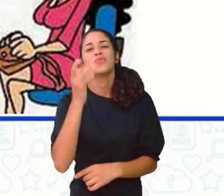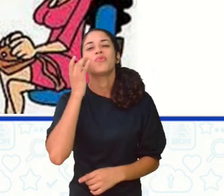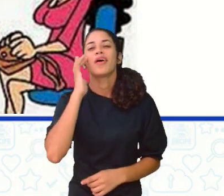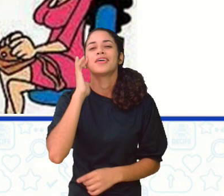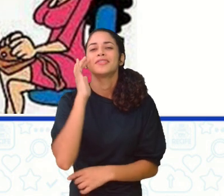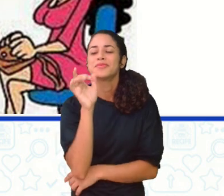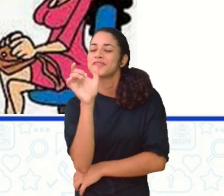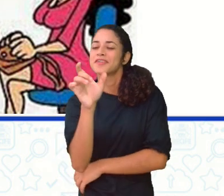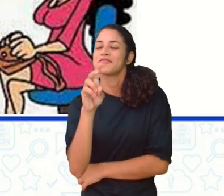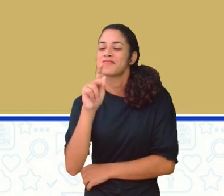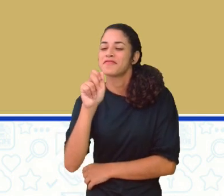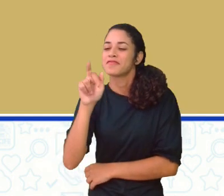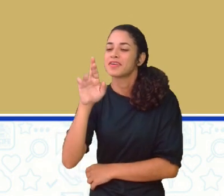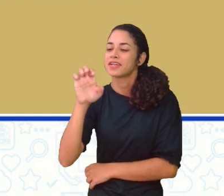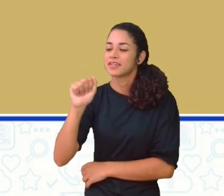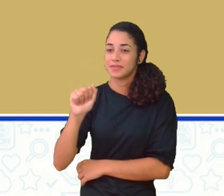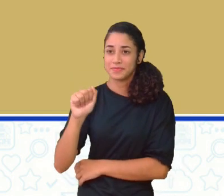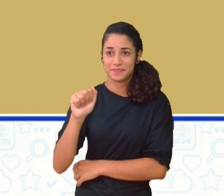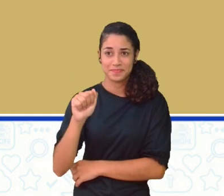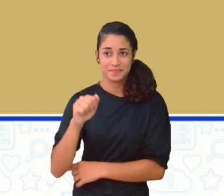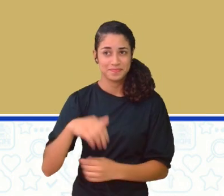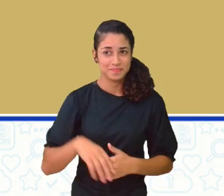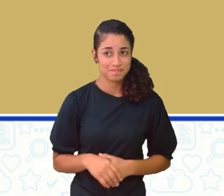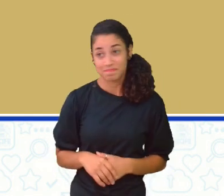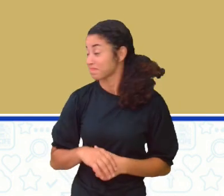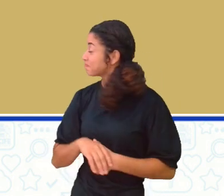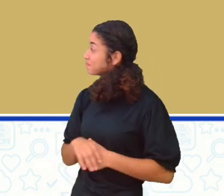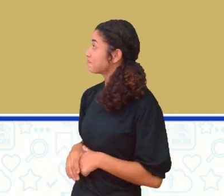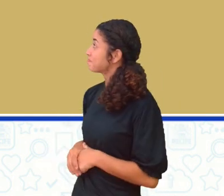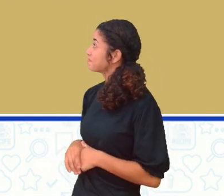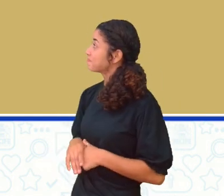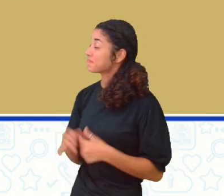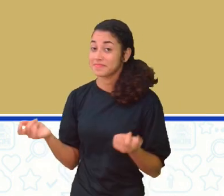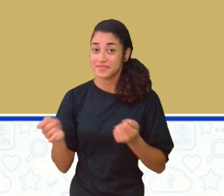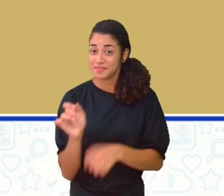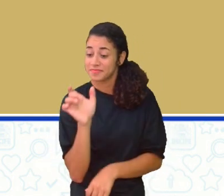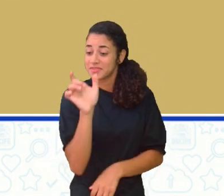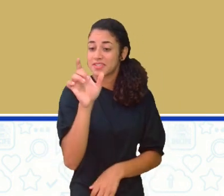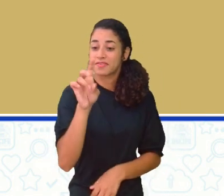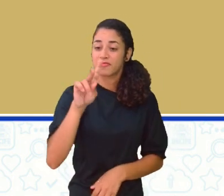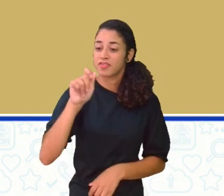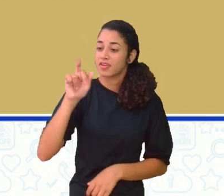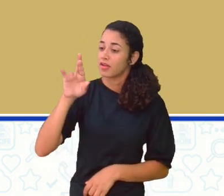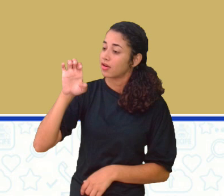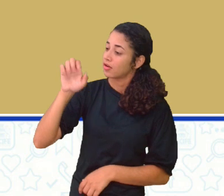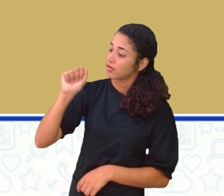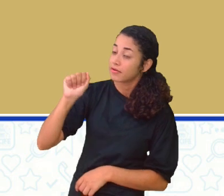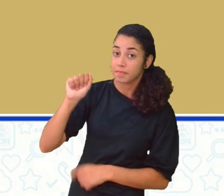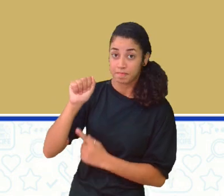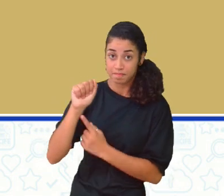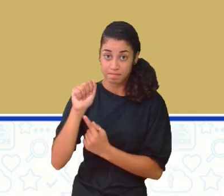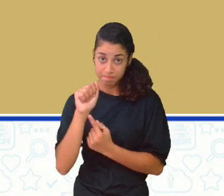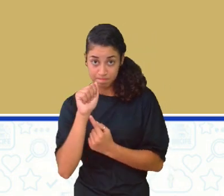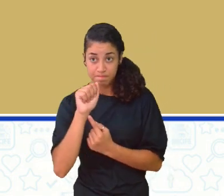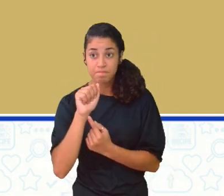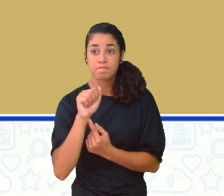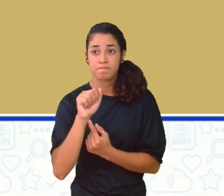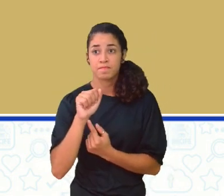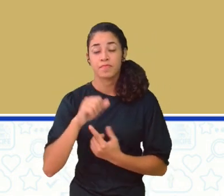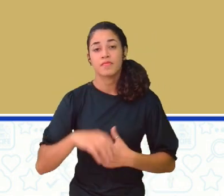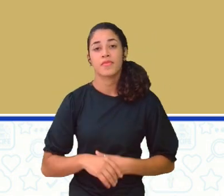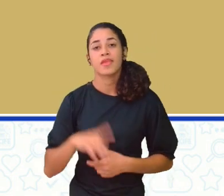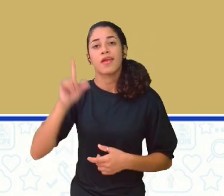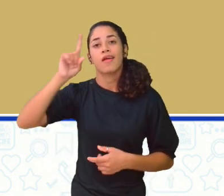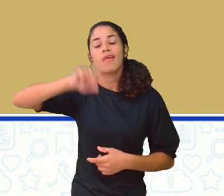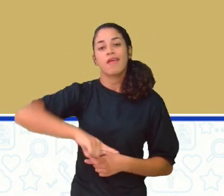expressão vareia? Vamos ver, né? Então, a expressão vareia, não é, aí é